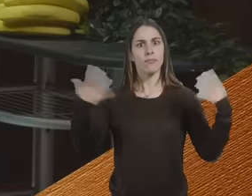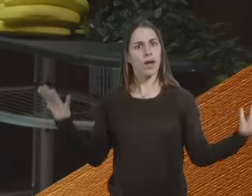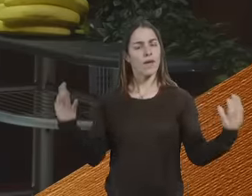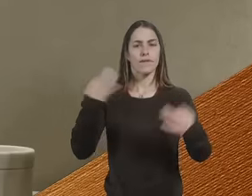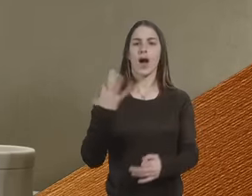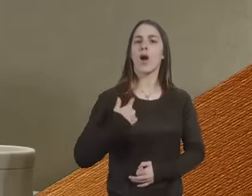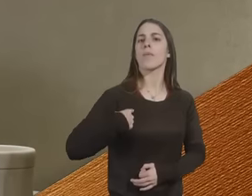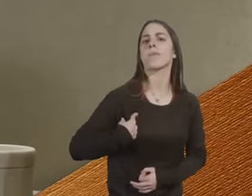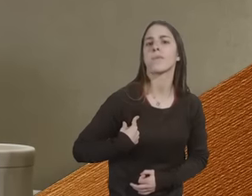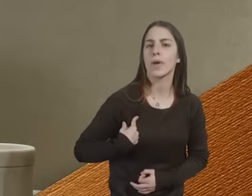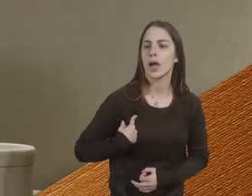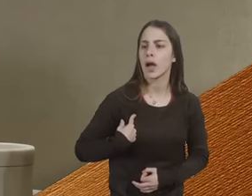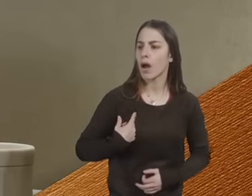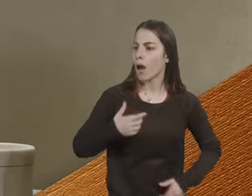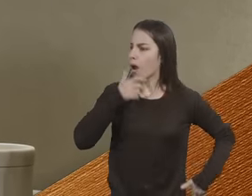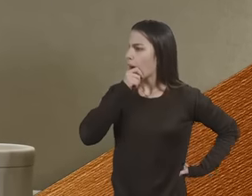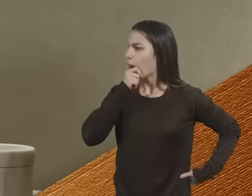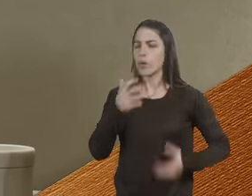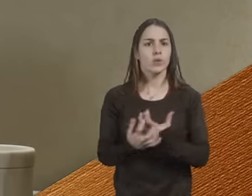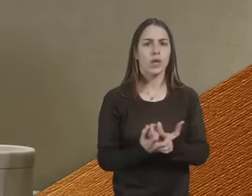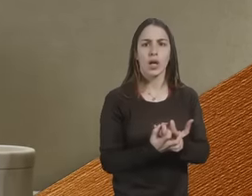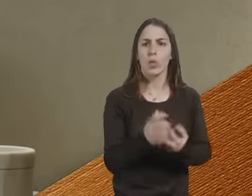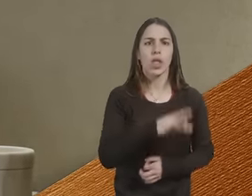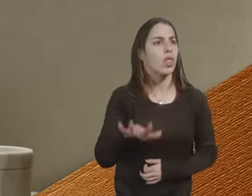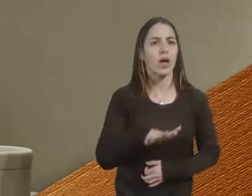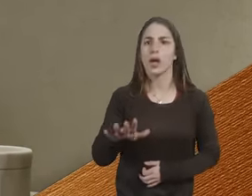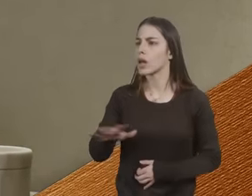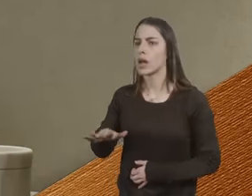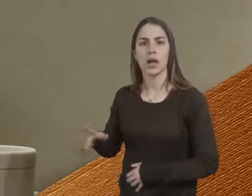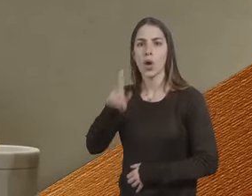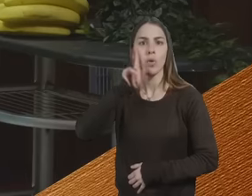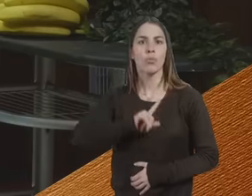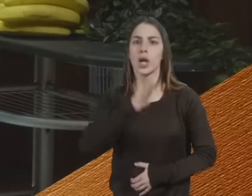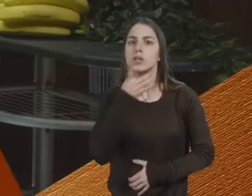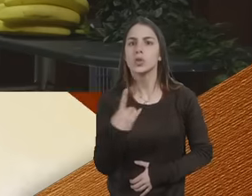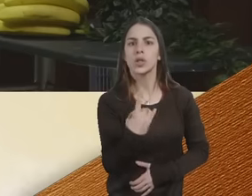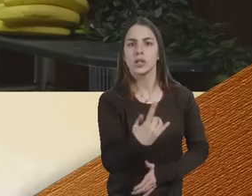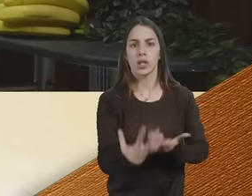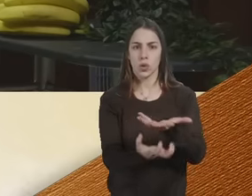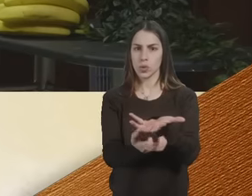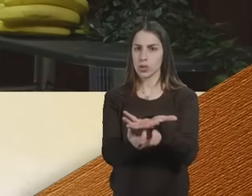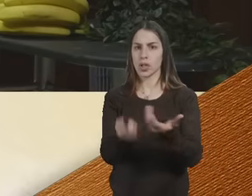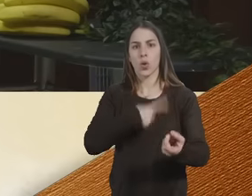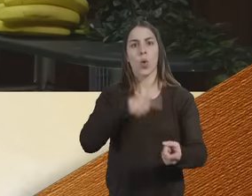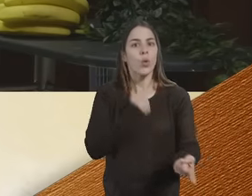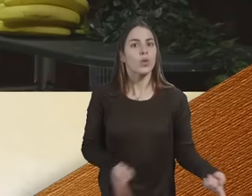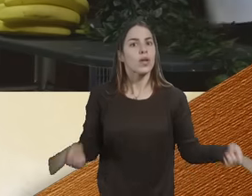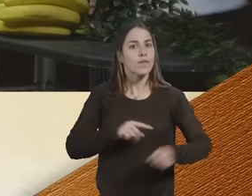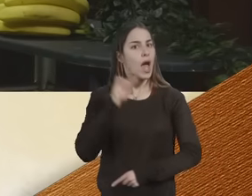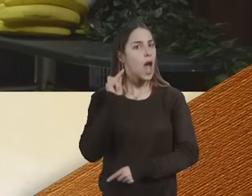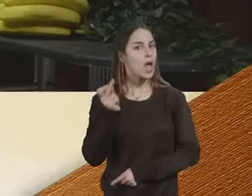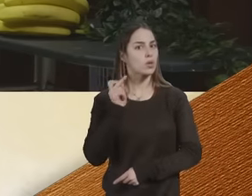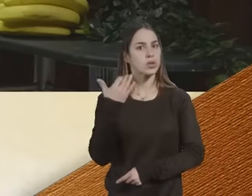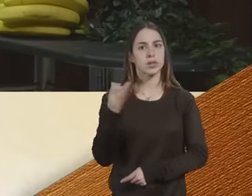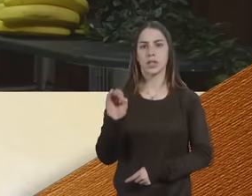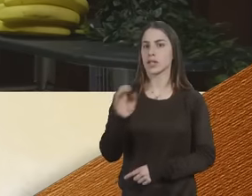aparentemente sem cozinheiro, não é verdade? Está uma mulher sozinha na cozinha, parece que voltamos aos anos 70. É que